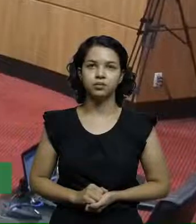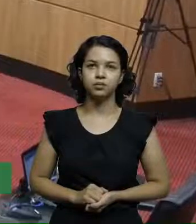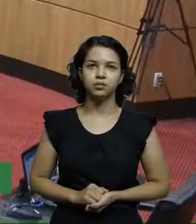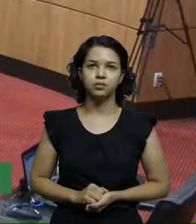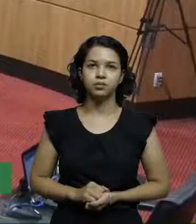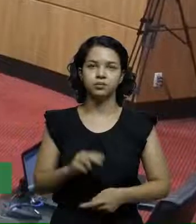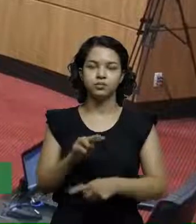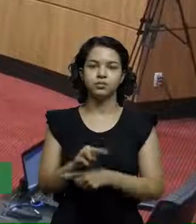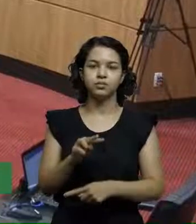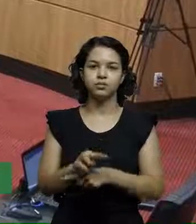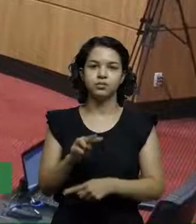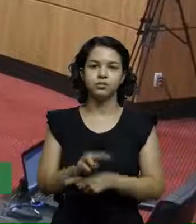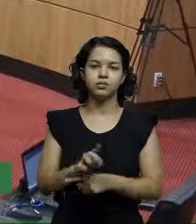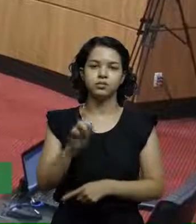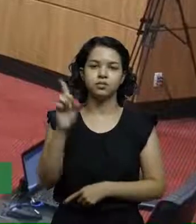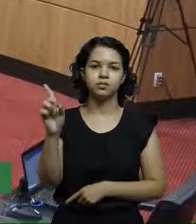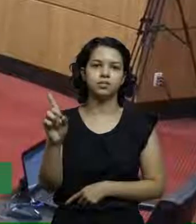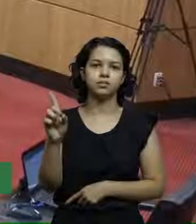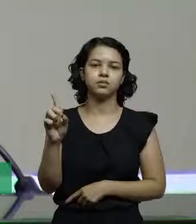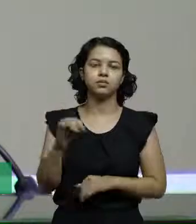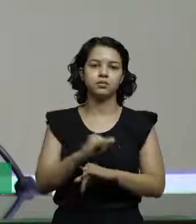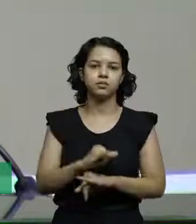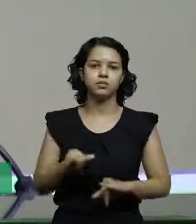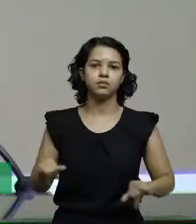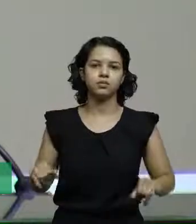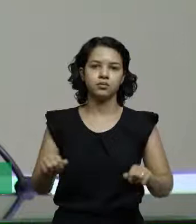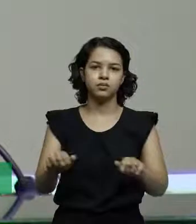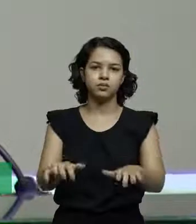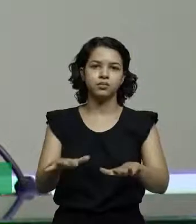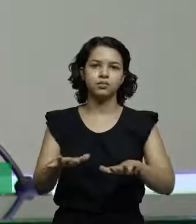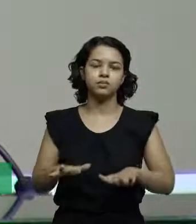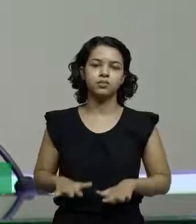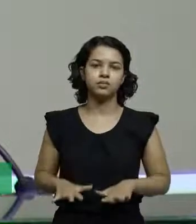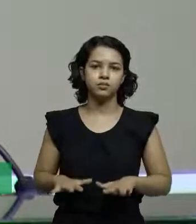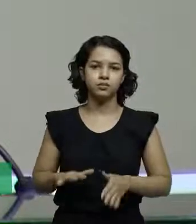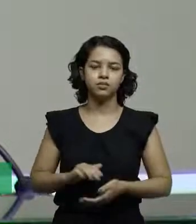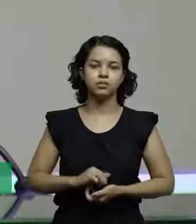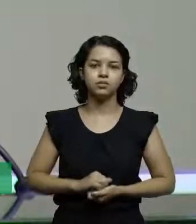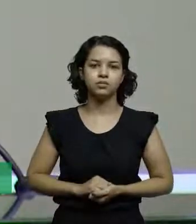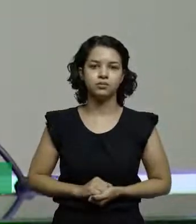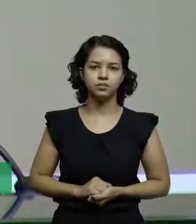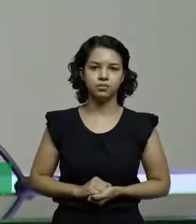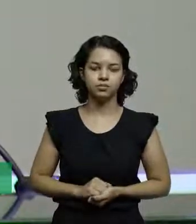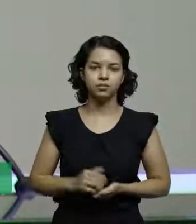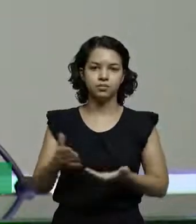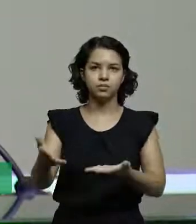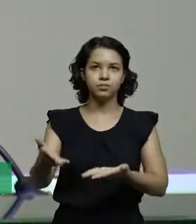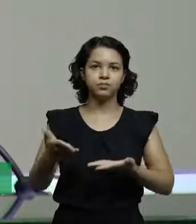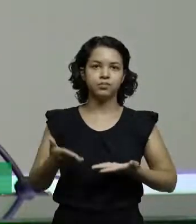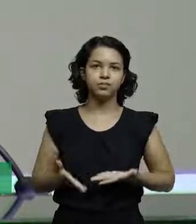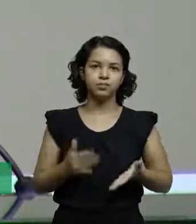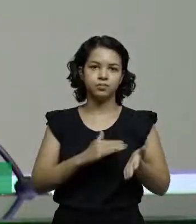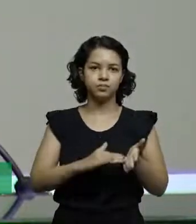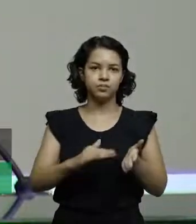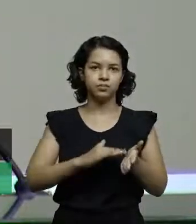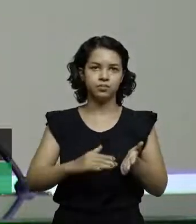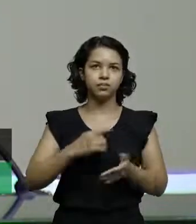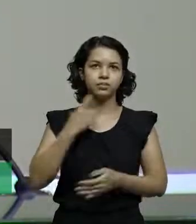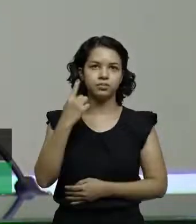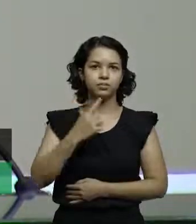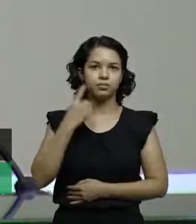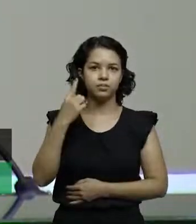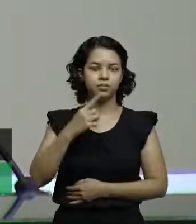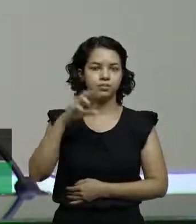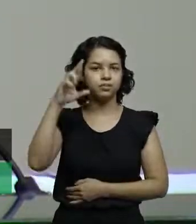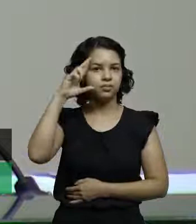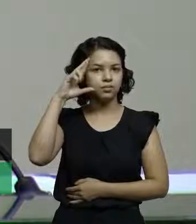Sob a proteção de Deus, declaro aberta a presente sessão. Convido o secretário, o deputado Ricardo